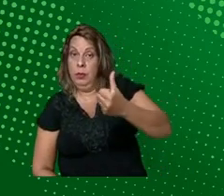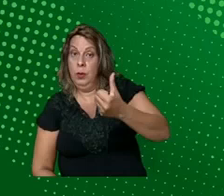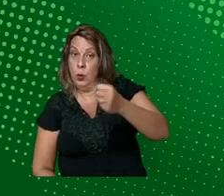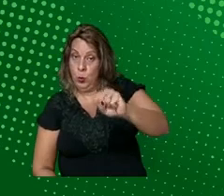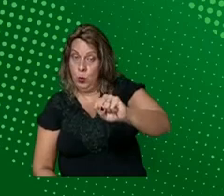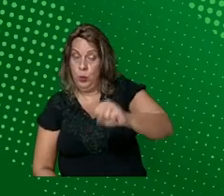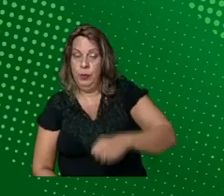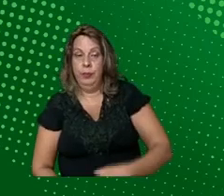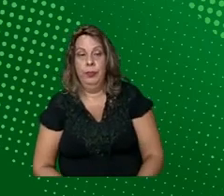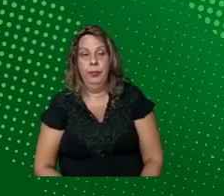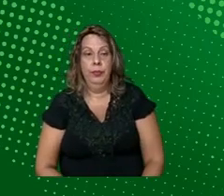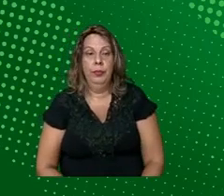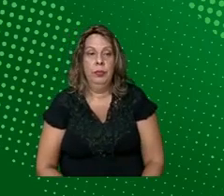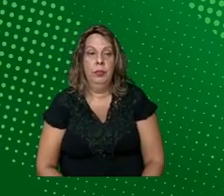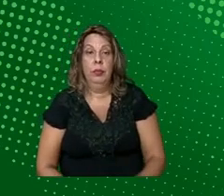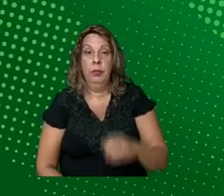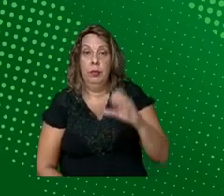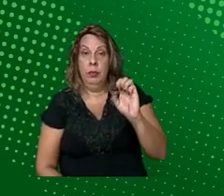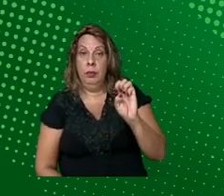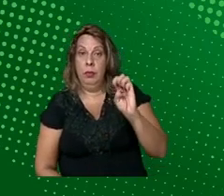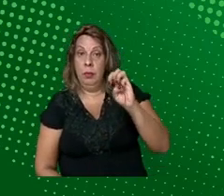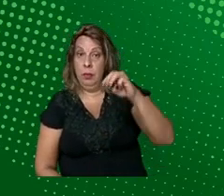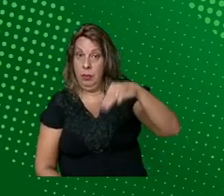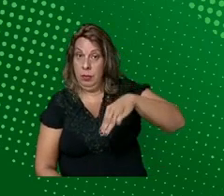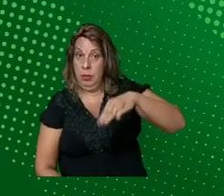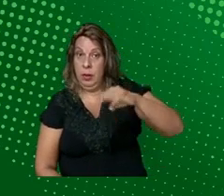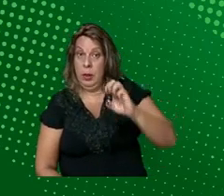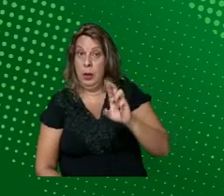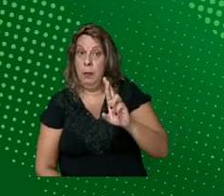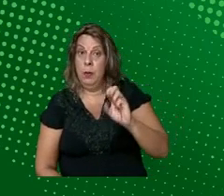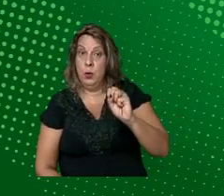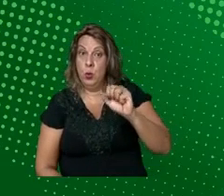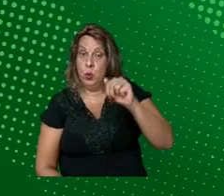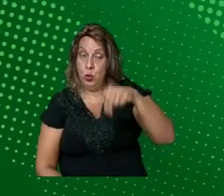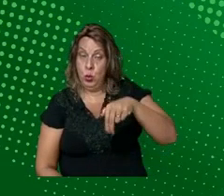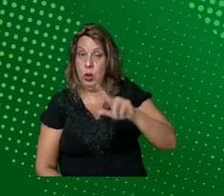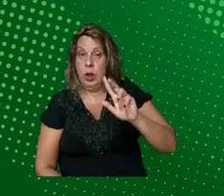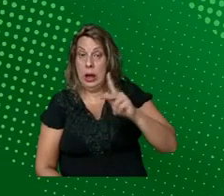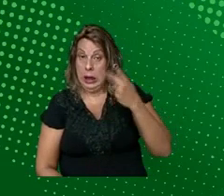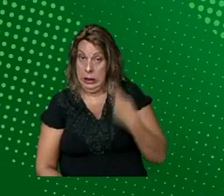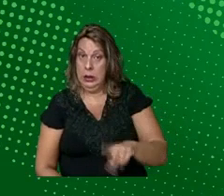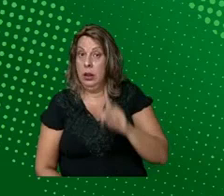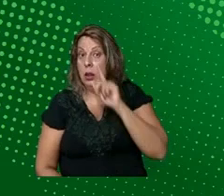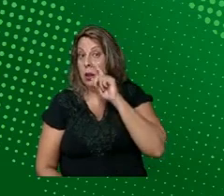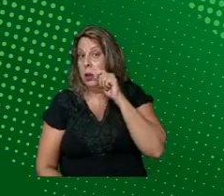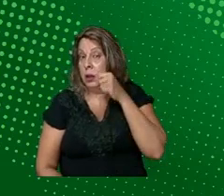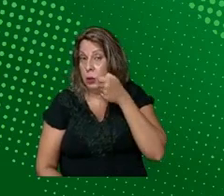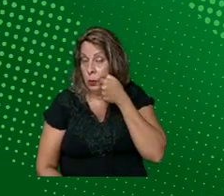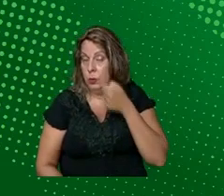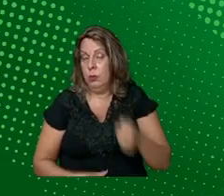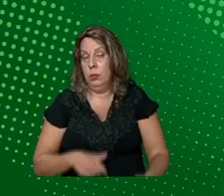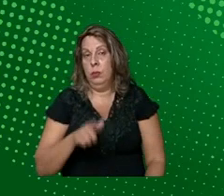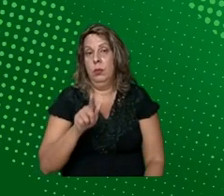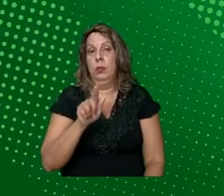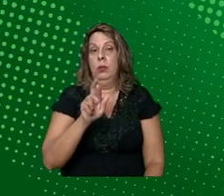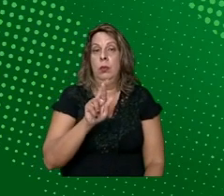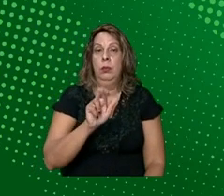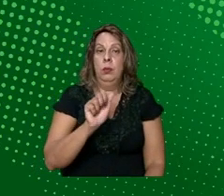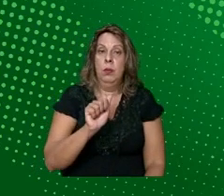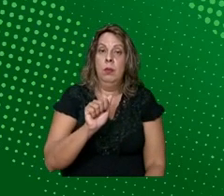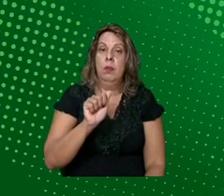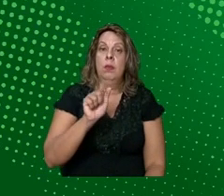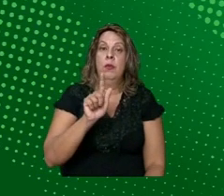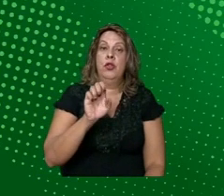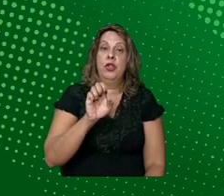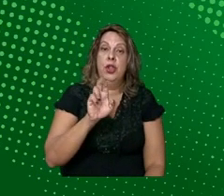131968. 131968. Emerson Oliveira Andrade, aqui de Aracaju, no bairro Grajeiru. Adquiriu lá com a Josi. Ela é promotora e pé quente